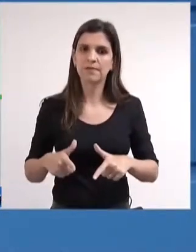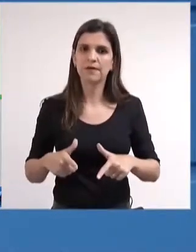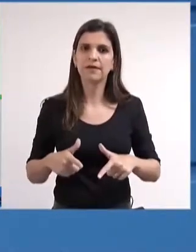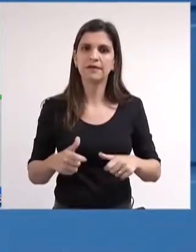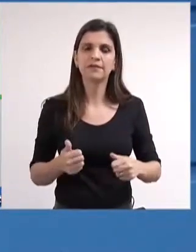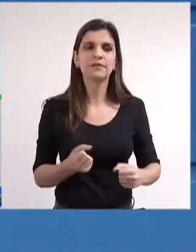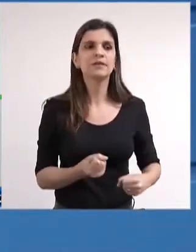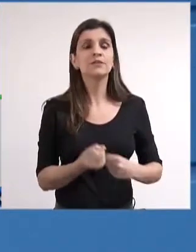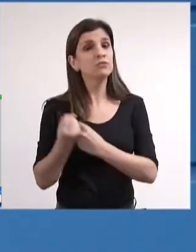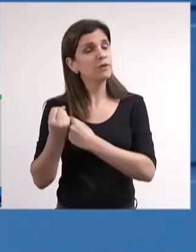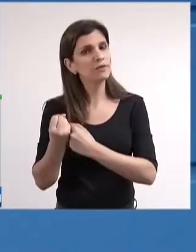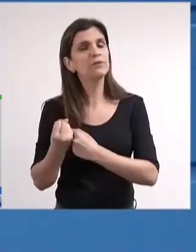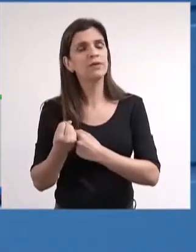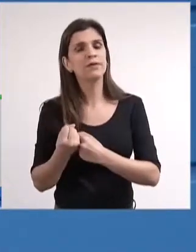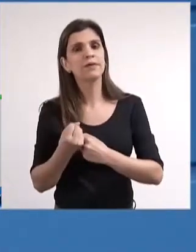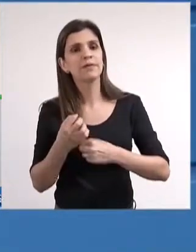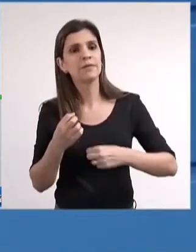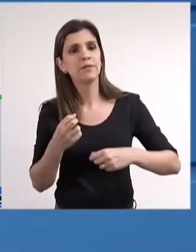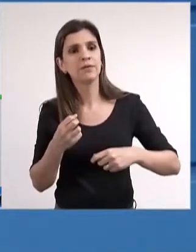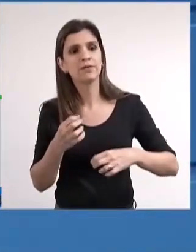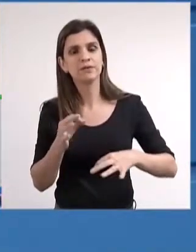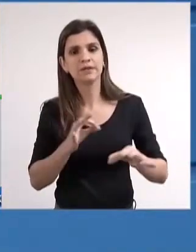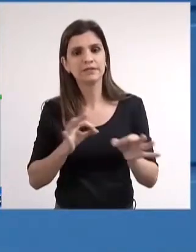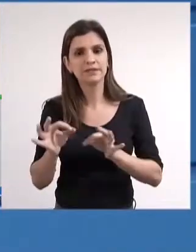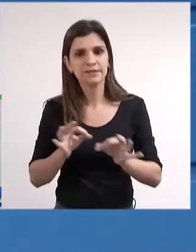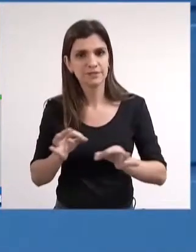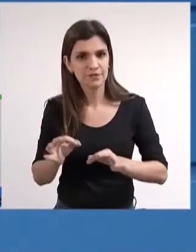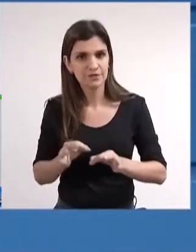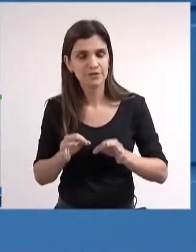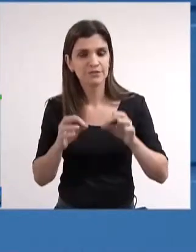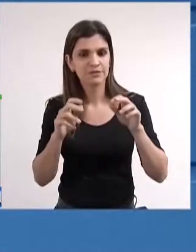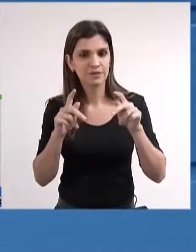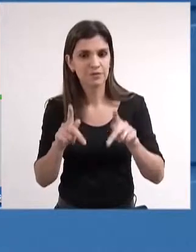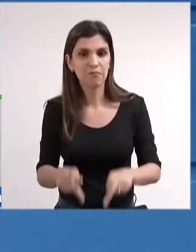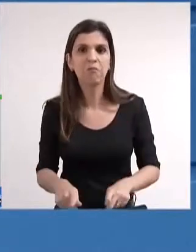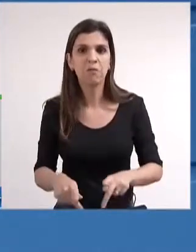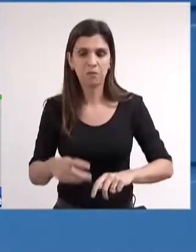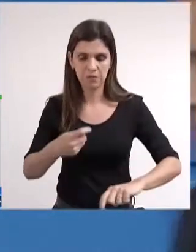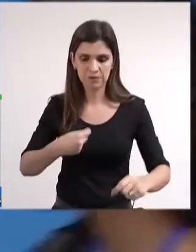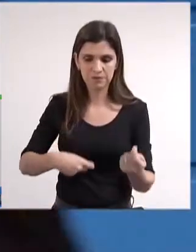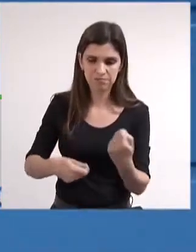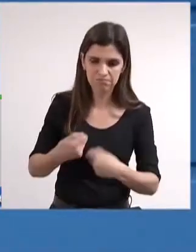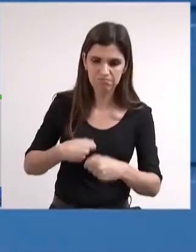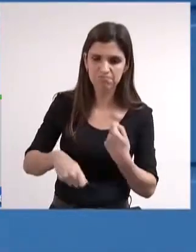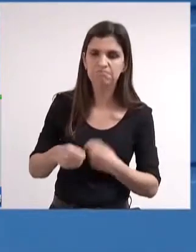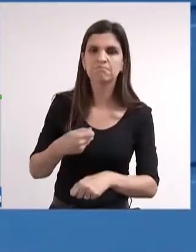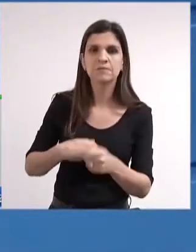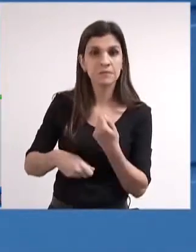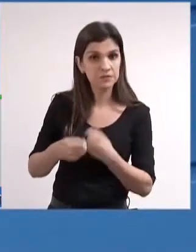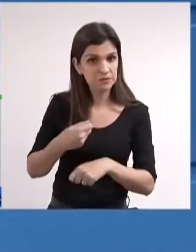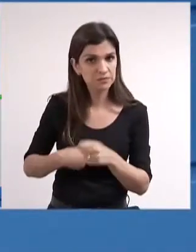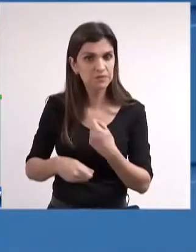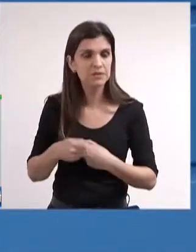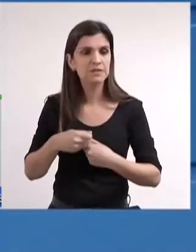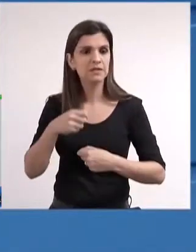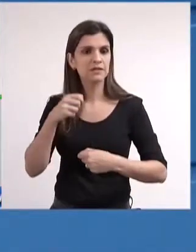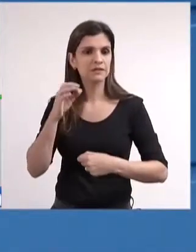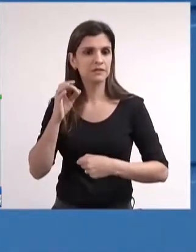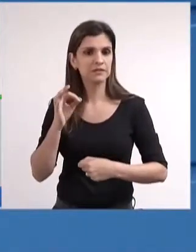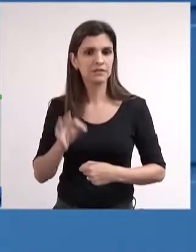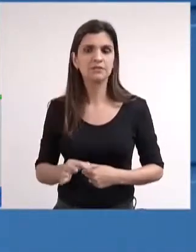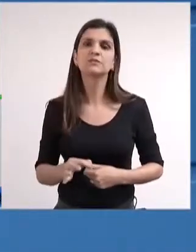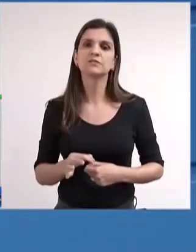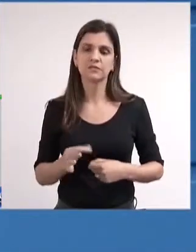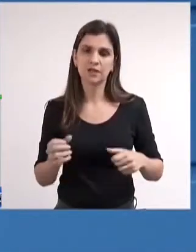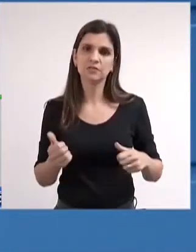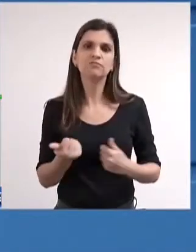da administração pública. É fundamental que a administração pública ela seja parceira do desenvolvimento e crie mecanismos de